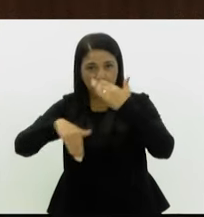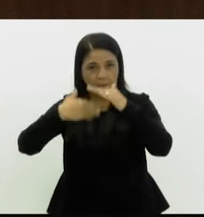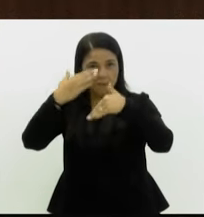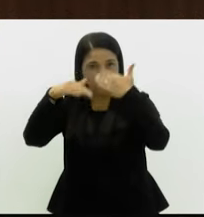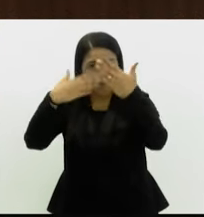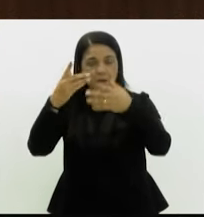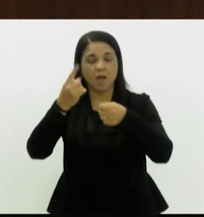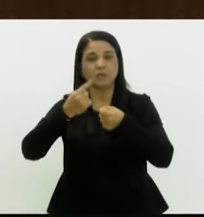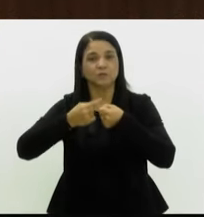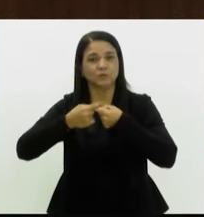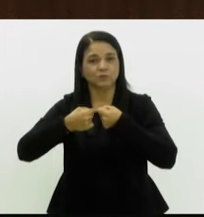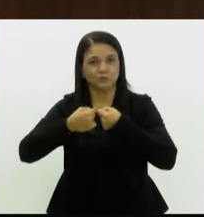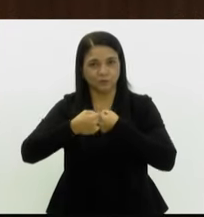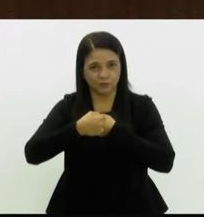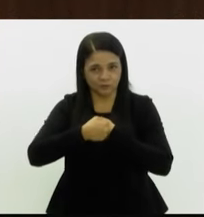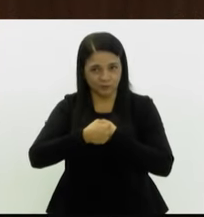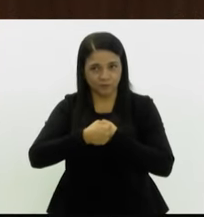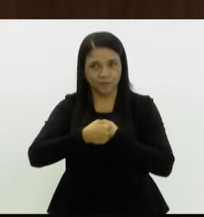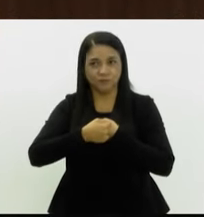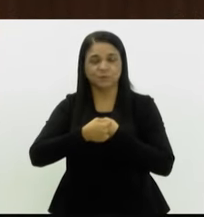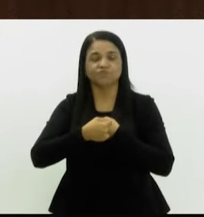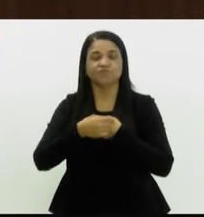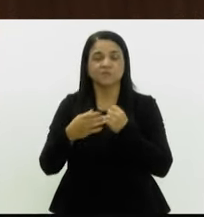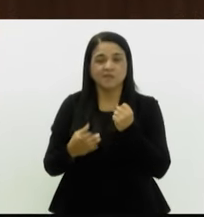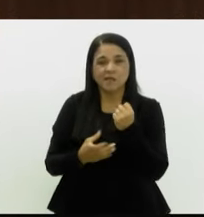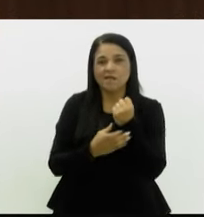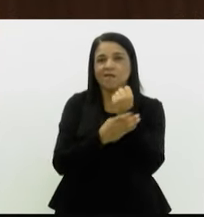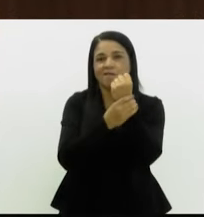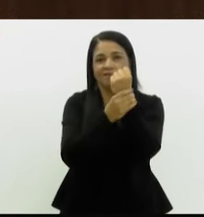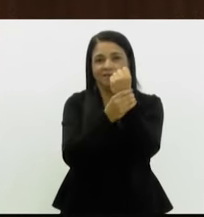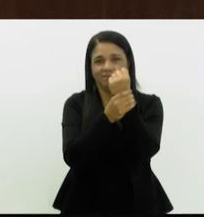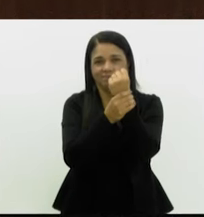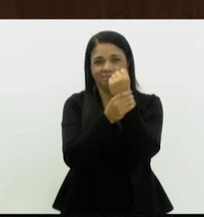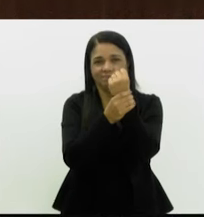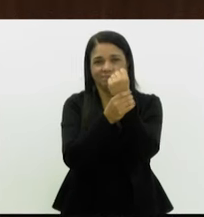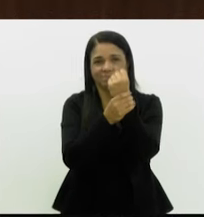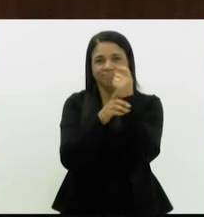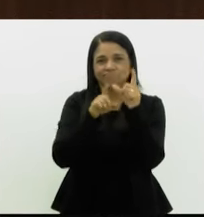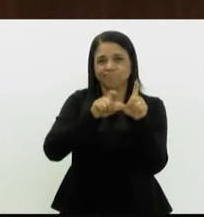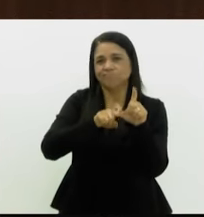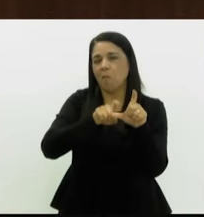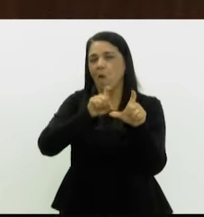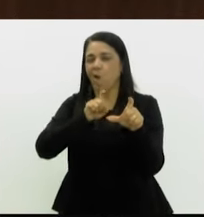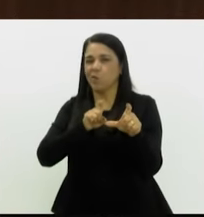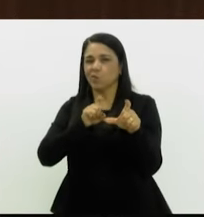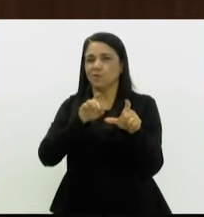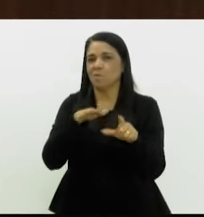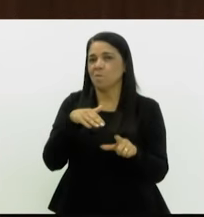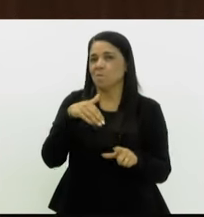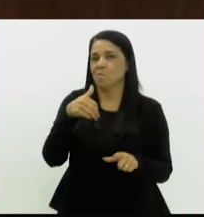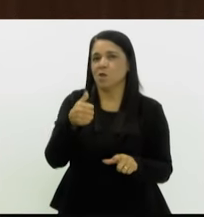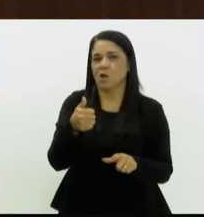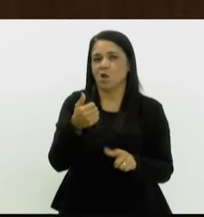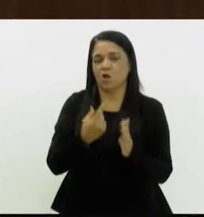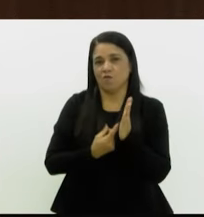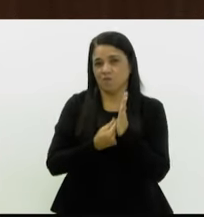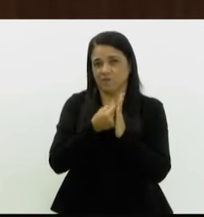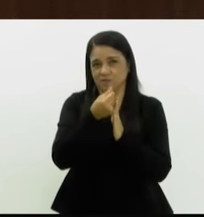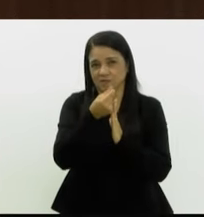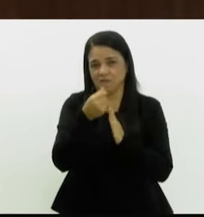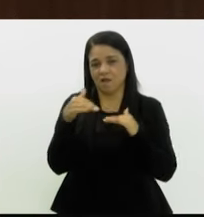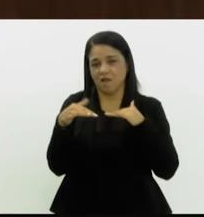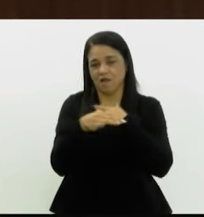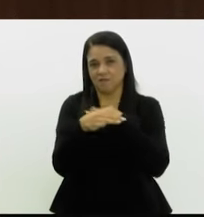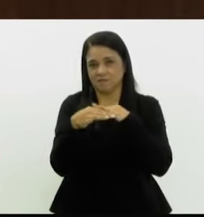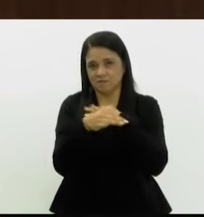ser revitalizada e possa garantir, né, uma autonomia melhor financeira àquela cidade,